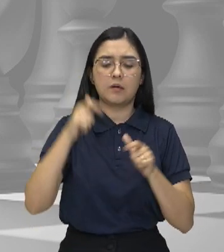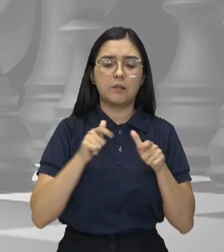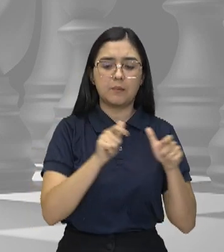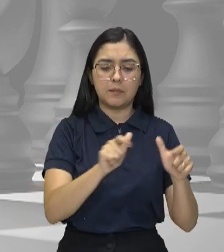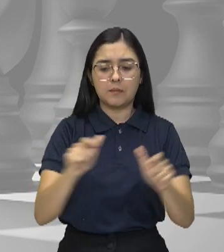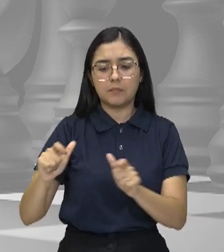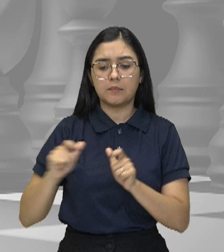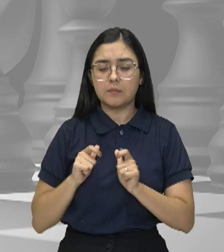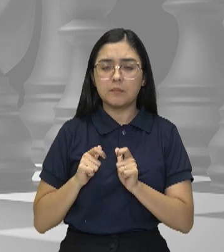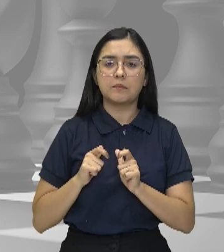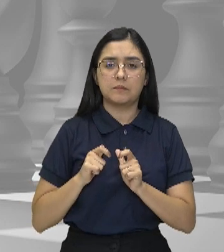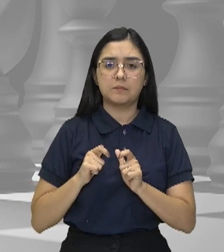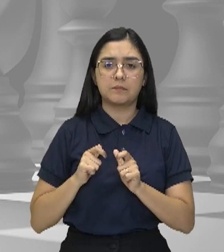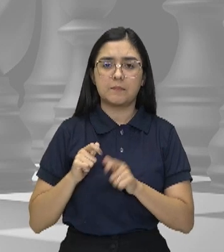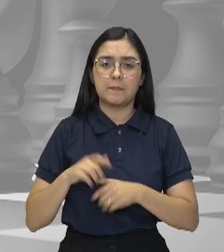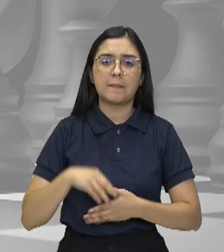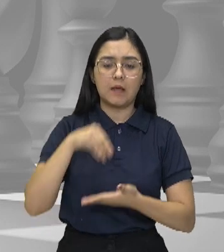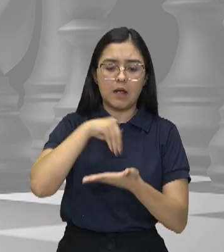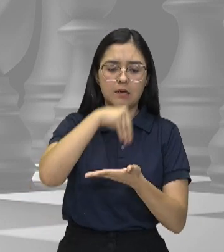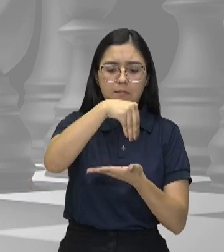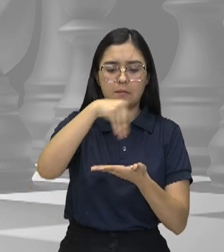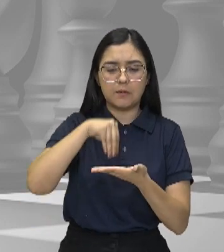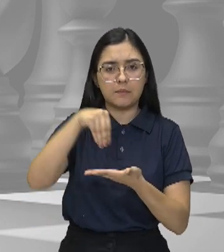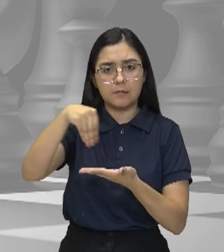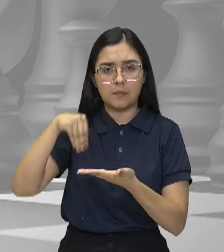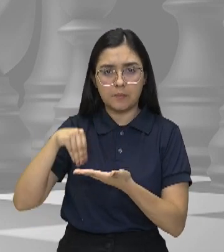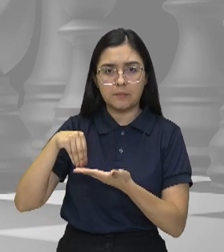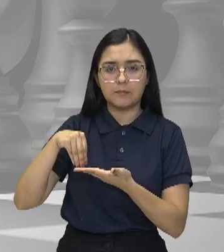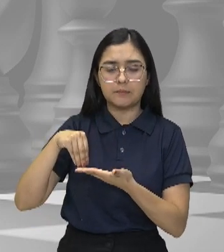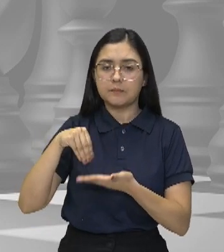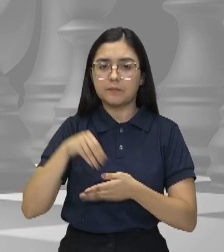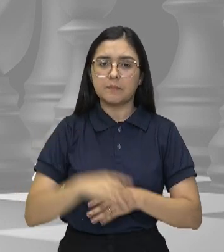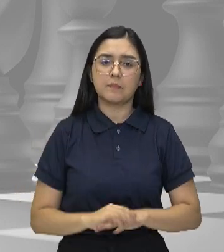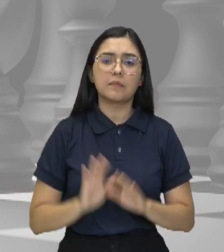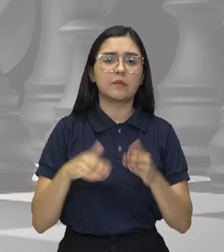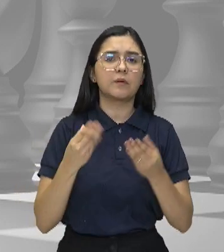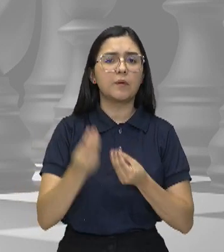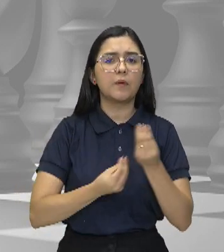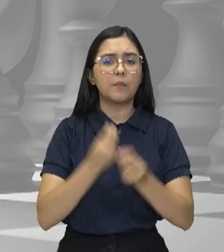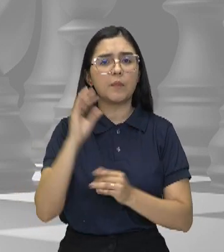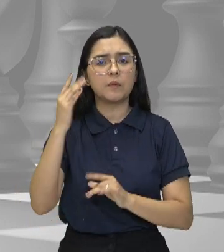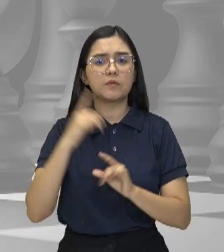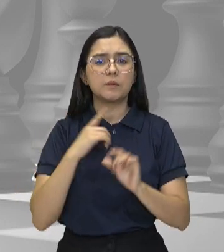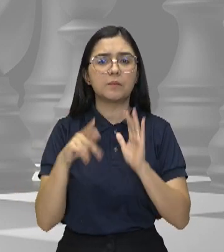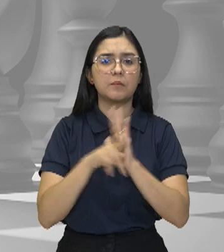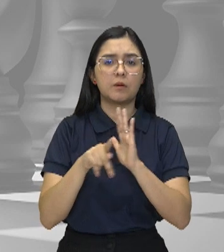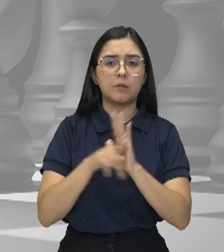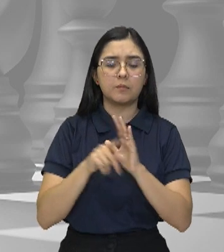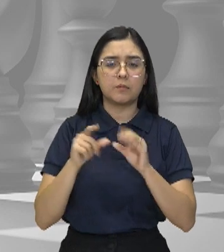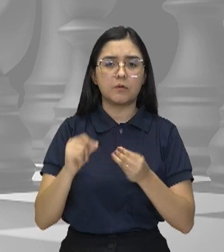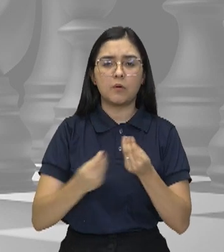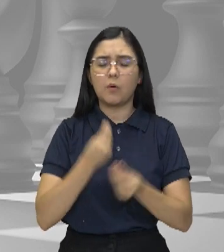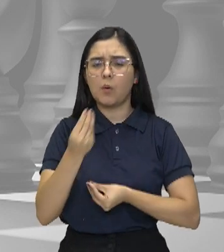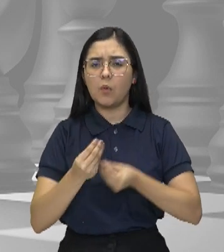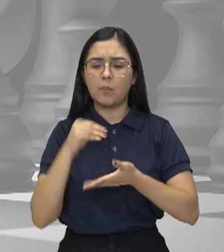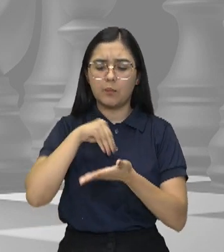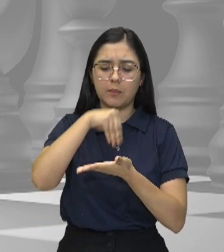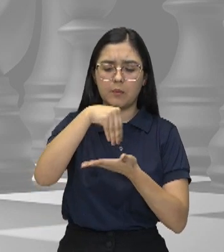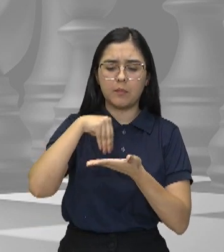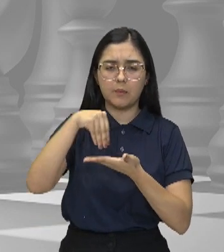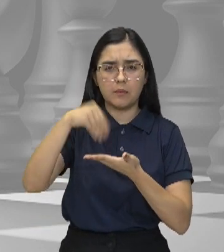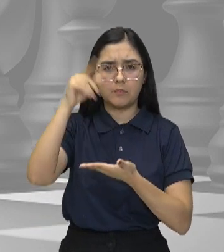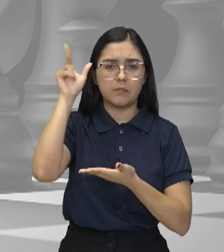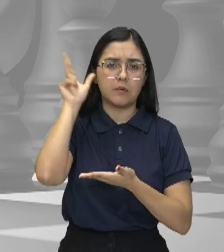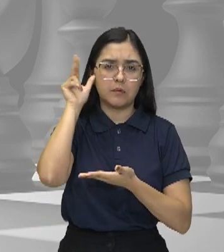na jogada de cada uma das peças. Então, como é que acontece o jogo do xadrez? Nós vimos que